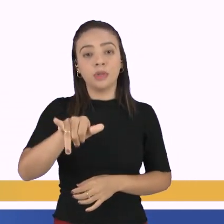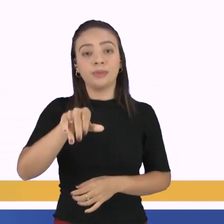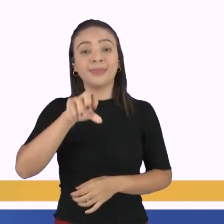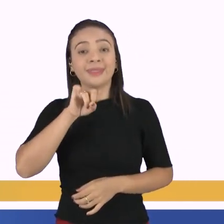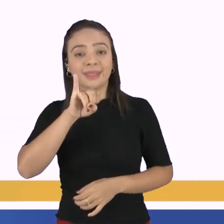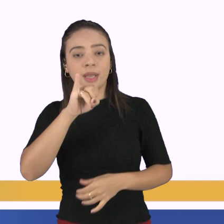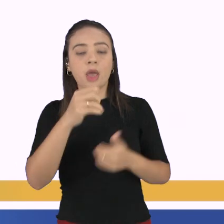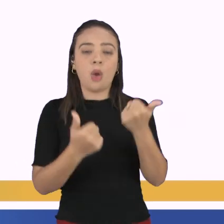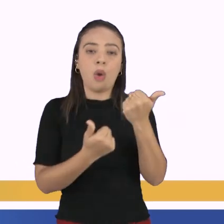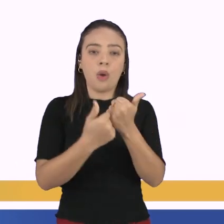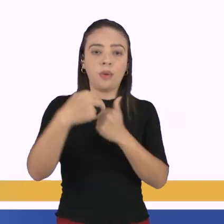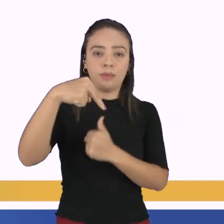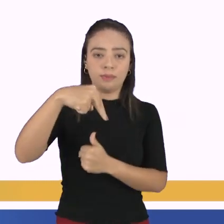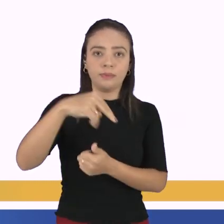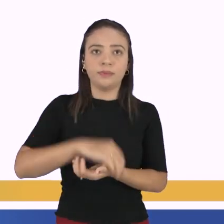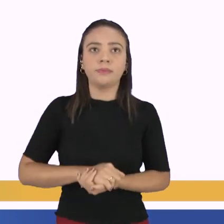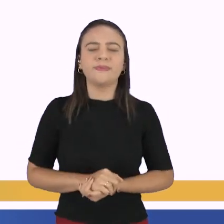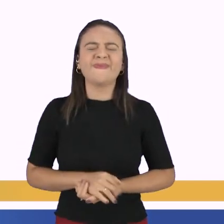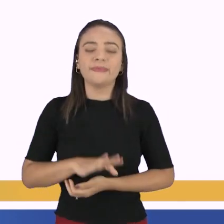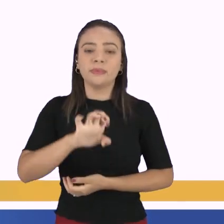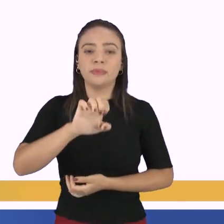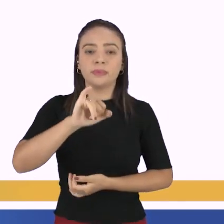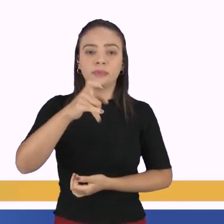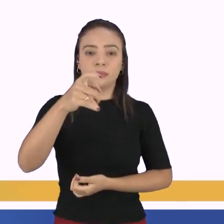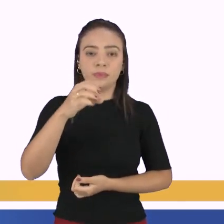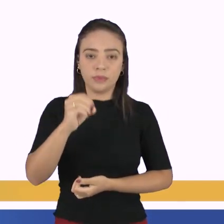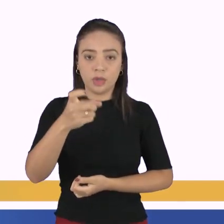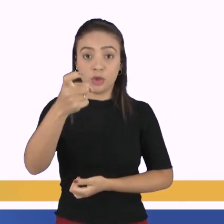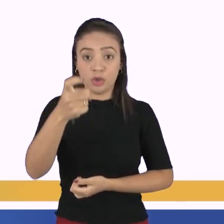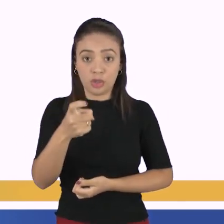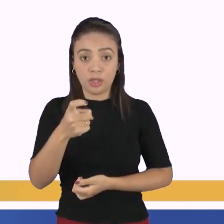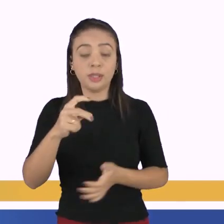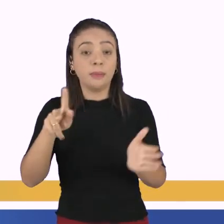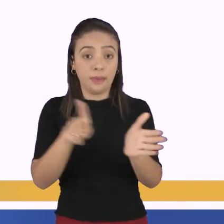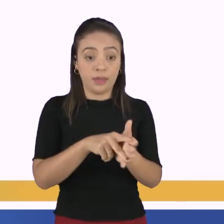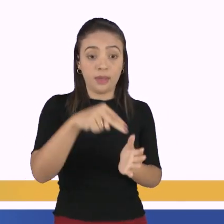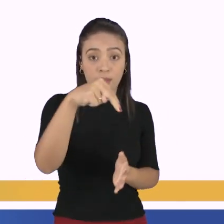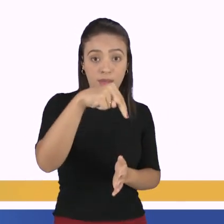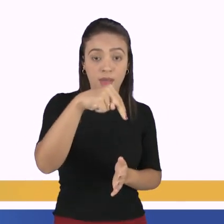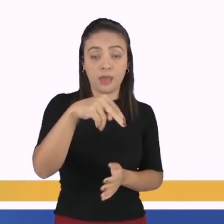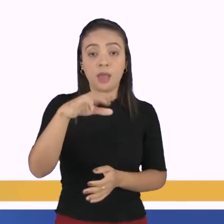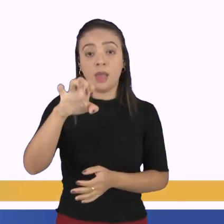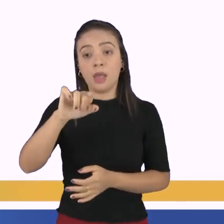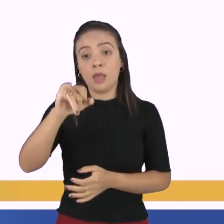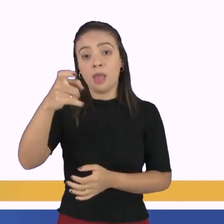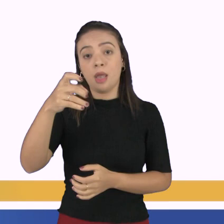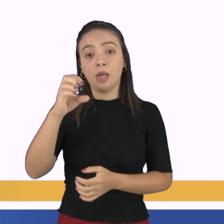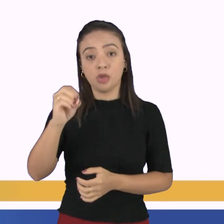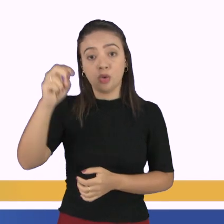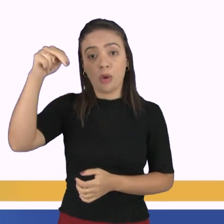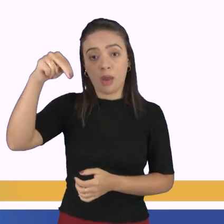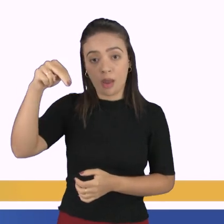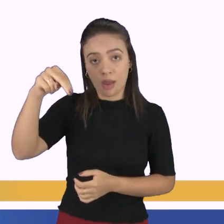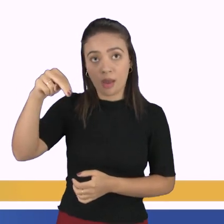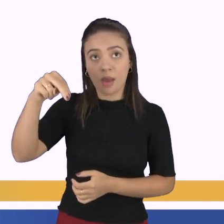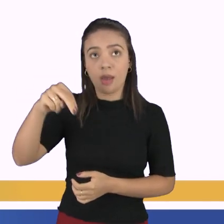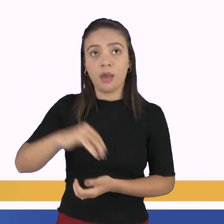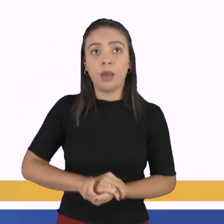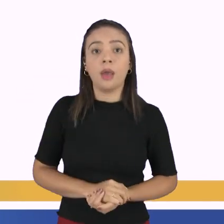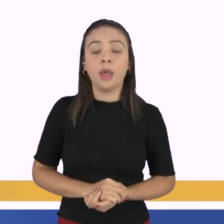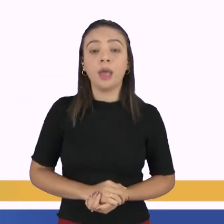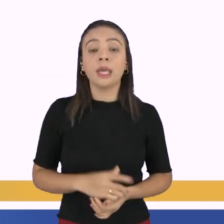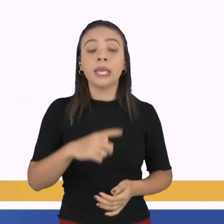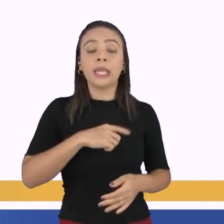n, ok? Então, aqui no caso, o eixo x seria o eixo do n, e o eixo y, né, seria o eixo associado ao valor que ele vai ter no